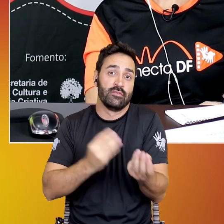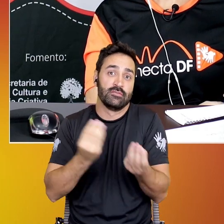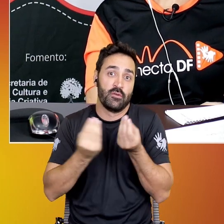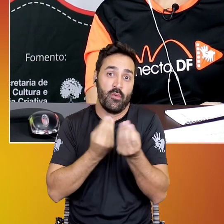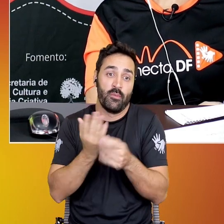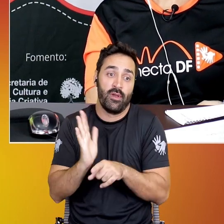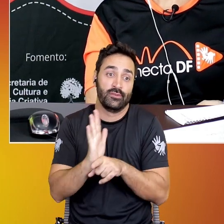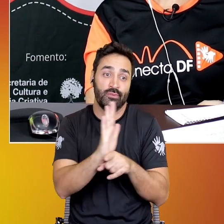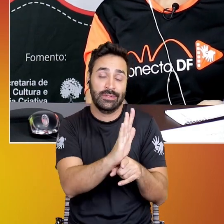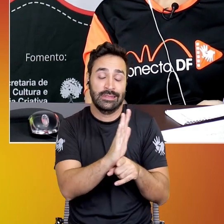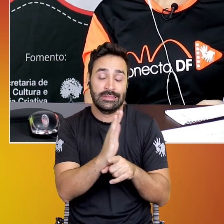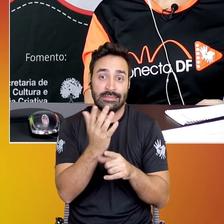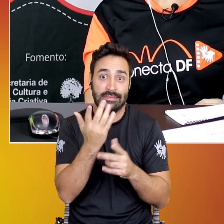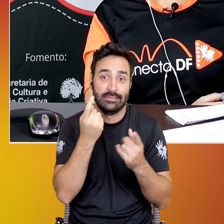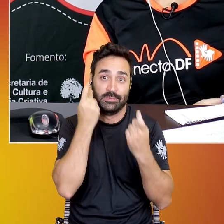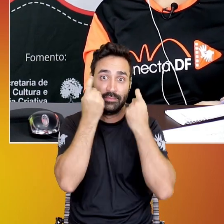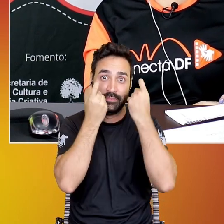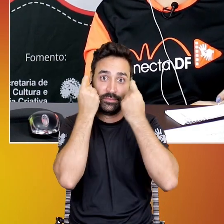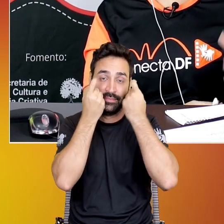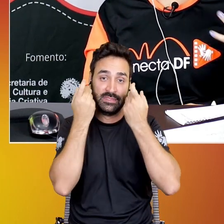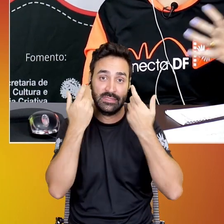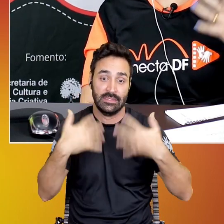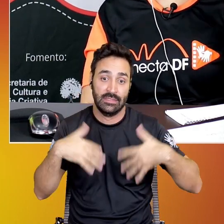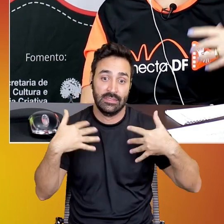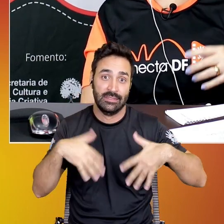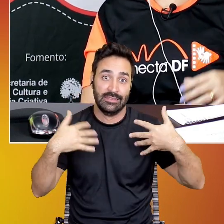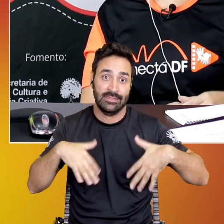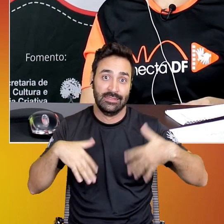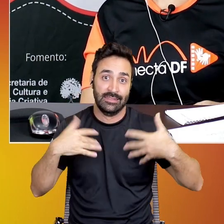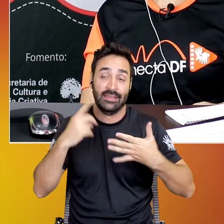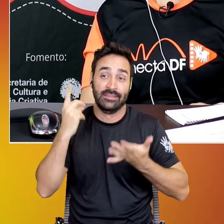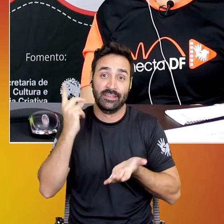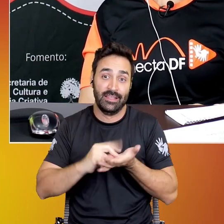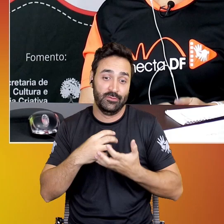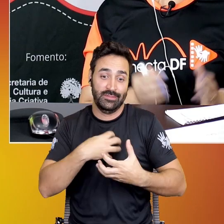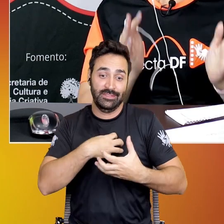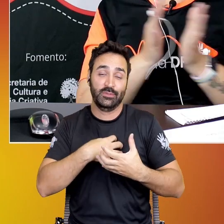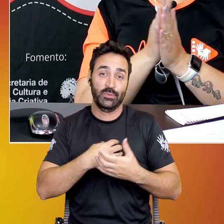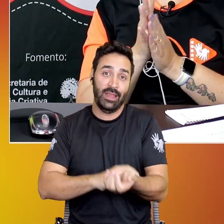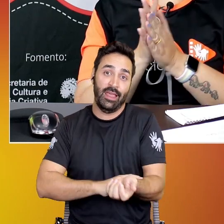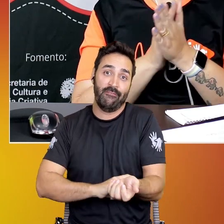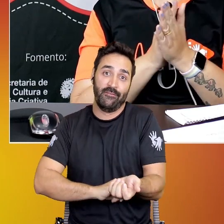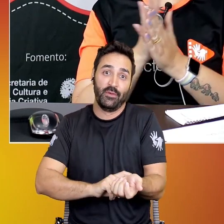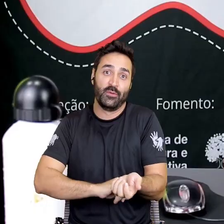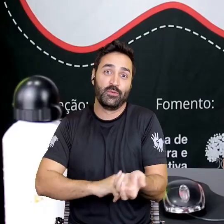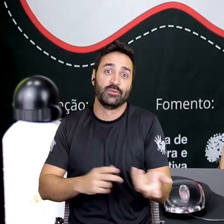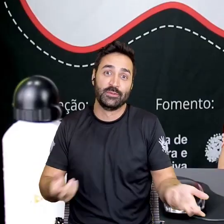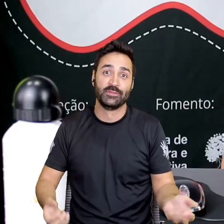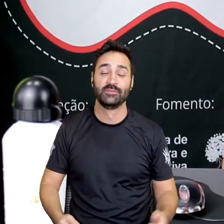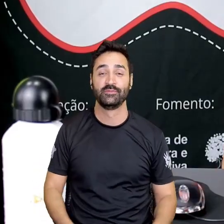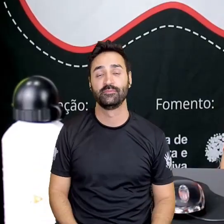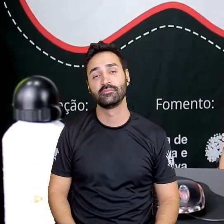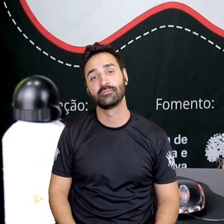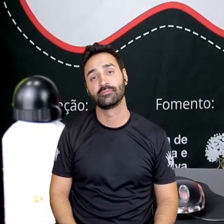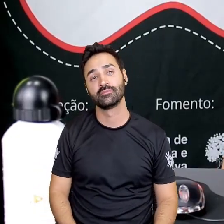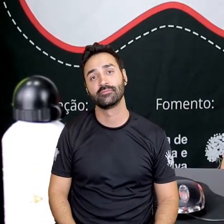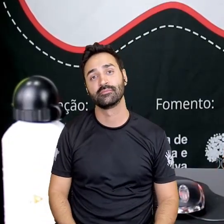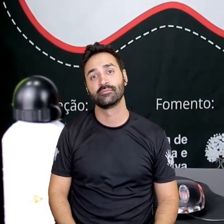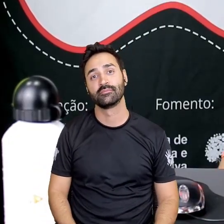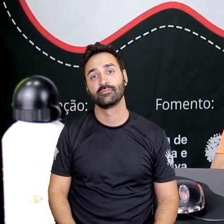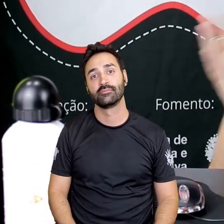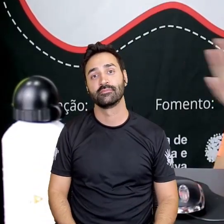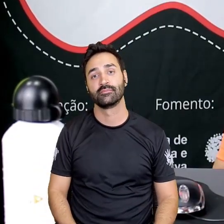Tá. Tensão, nervosismo. Tá. Vamos deixar essa história um pouco